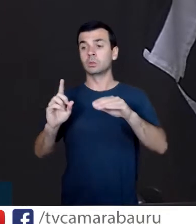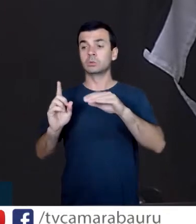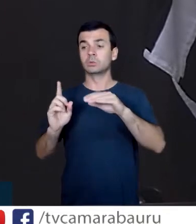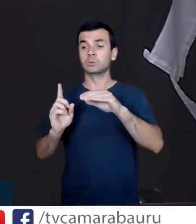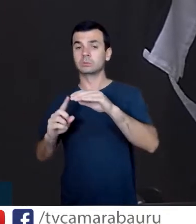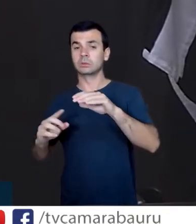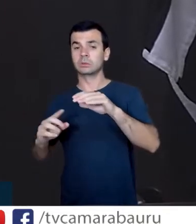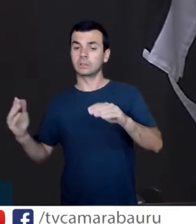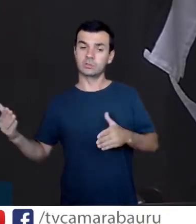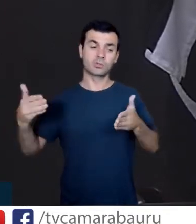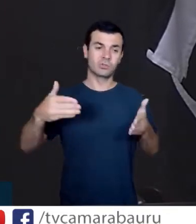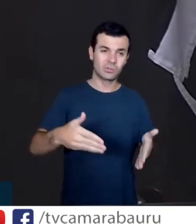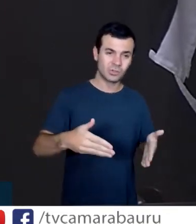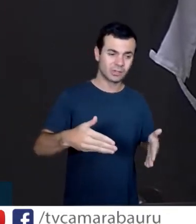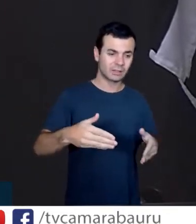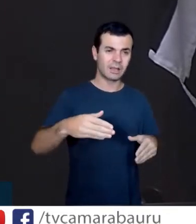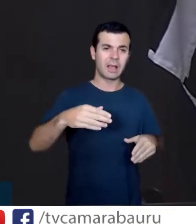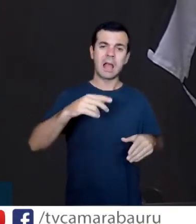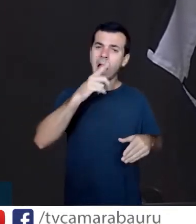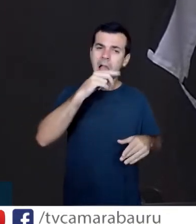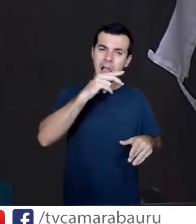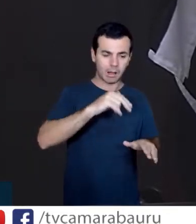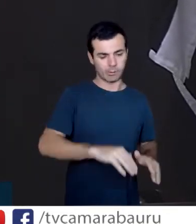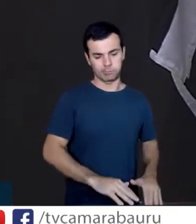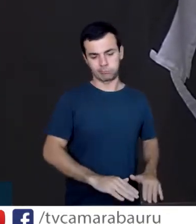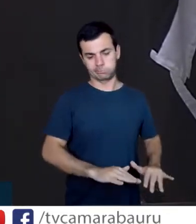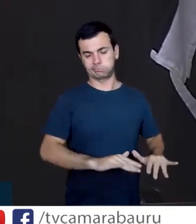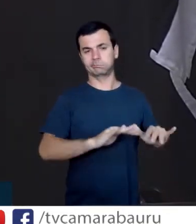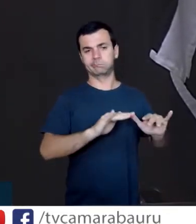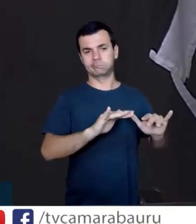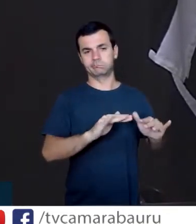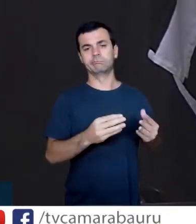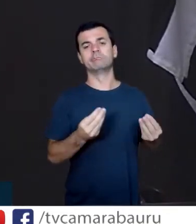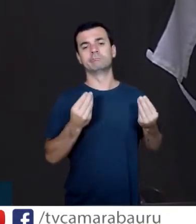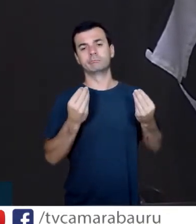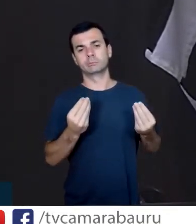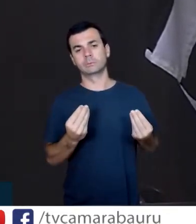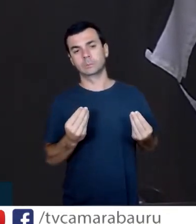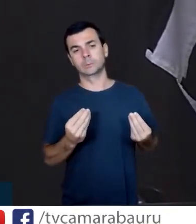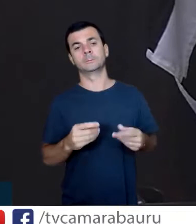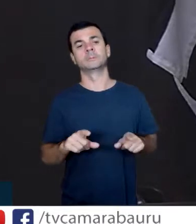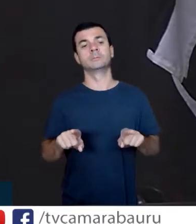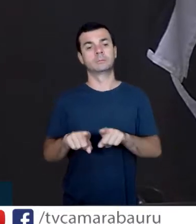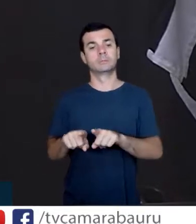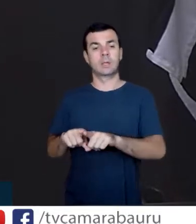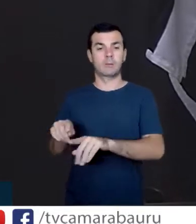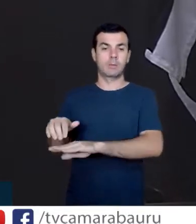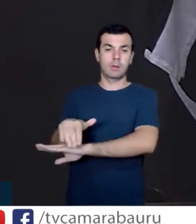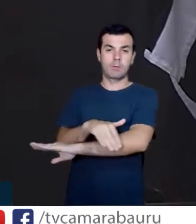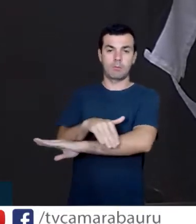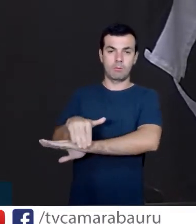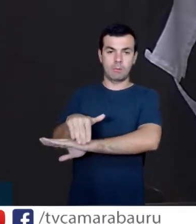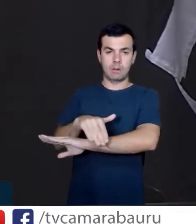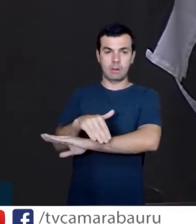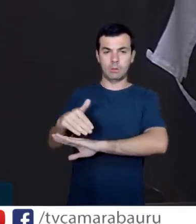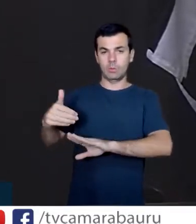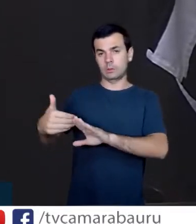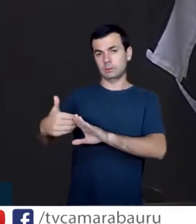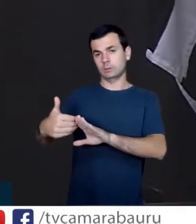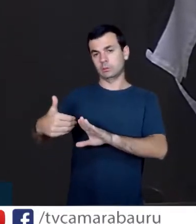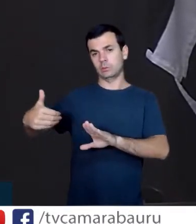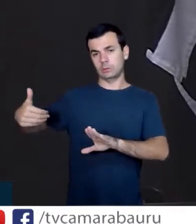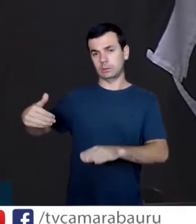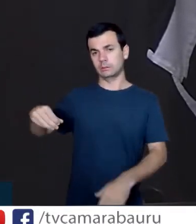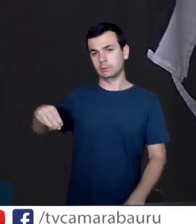do seu empreendimento. Nós falamos aqui também de uma rua ao lado da Mezane,